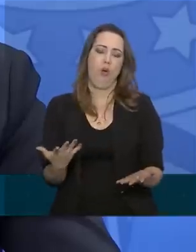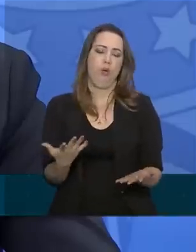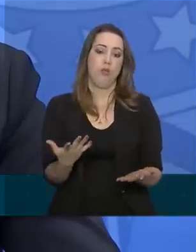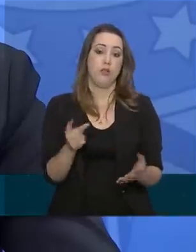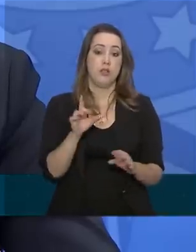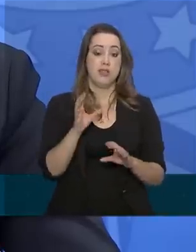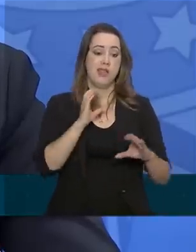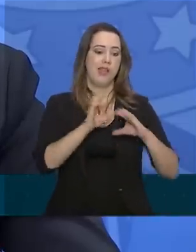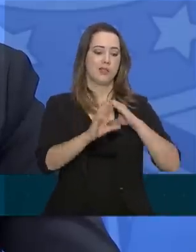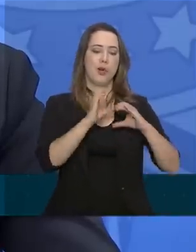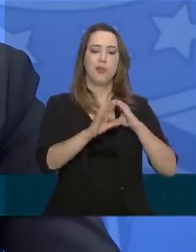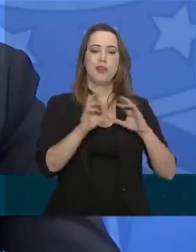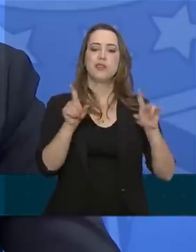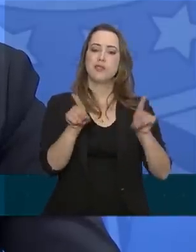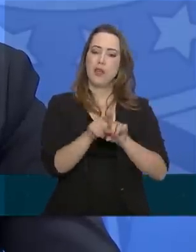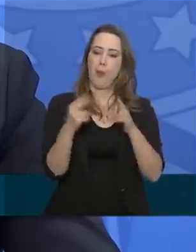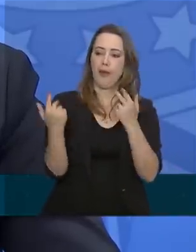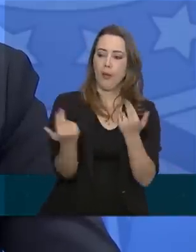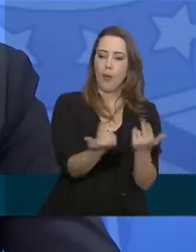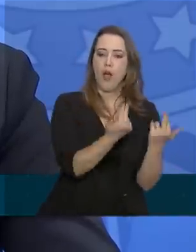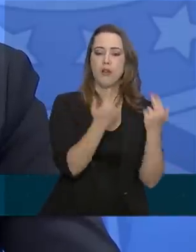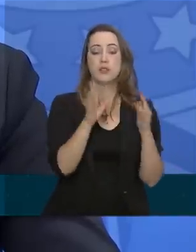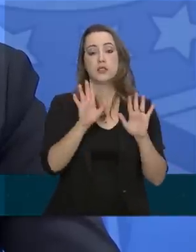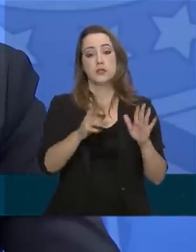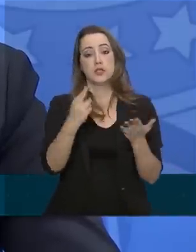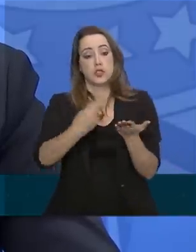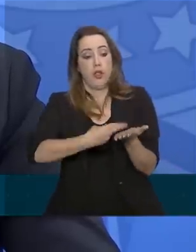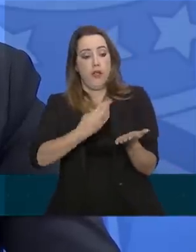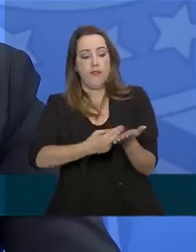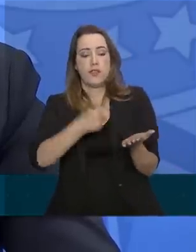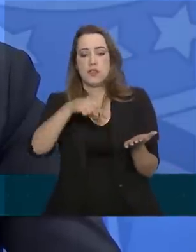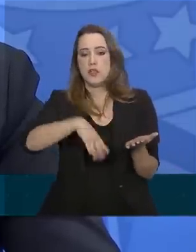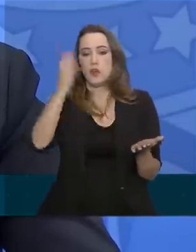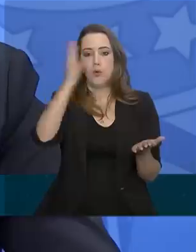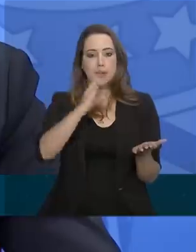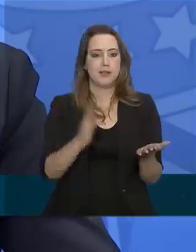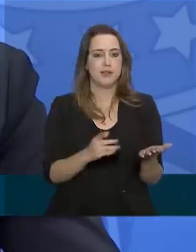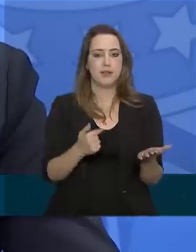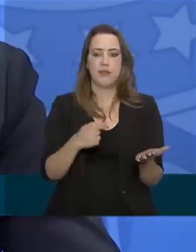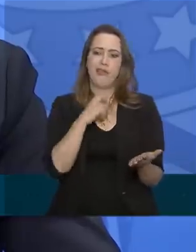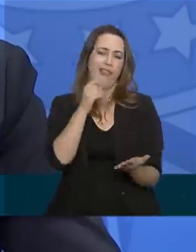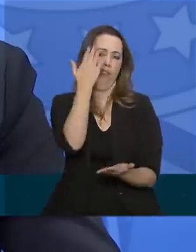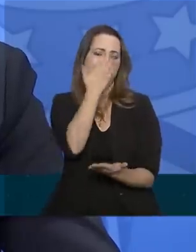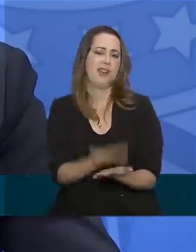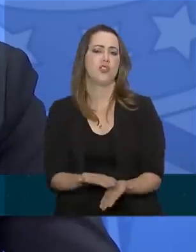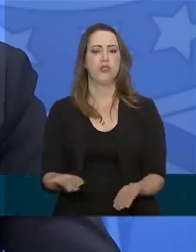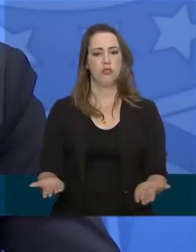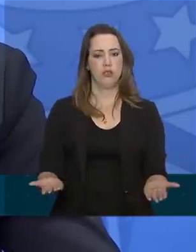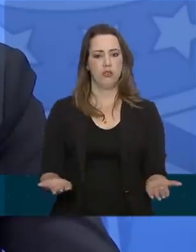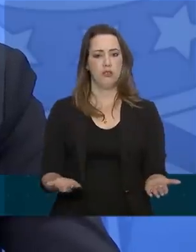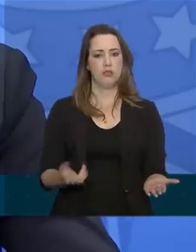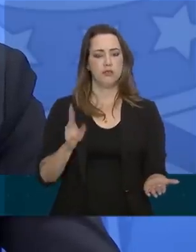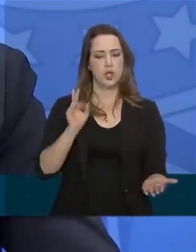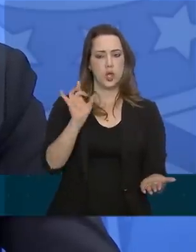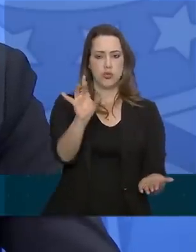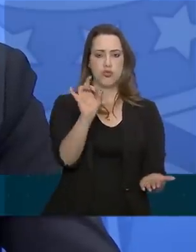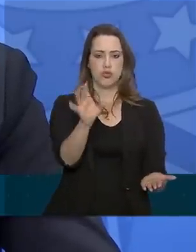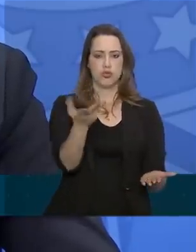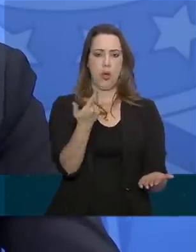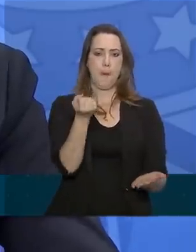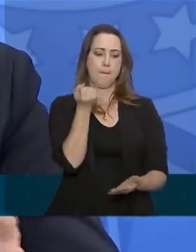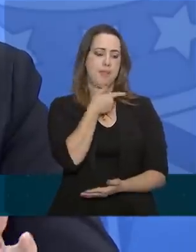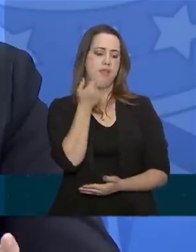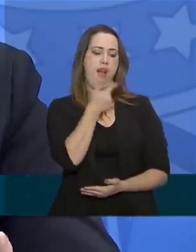não são diferença temos algumas revistas no brasil completamente acreditadas serve apenas para fazer